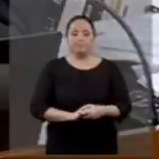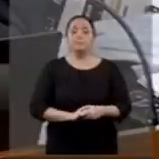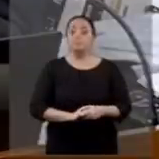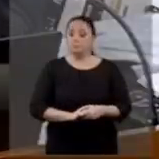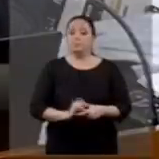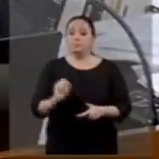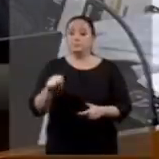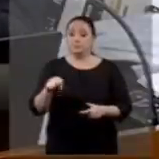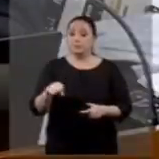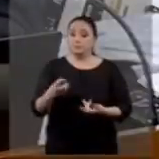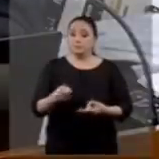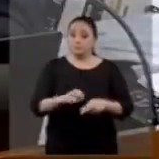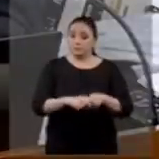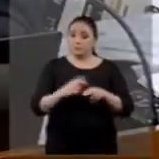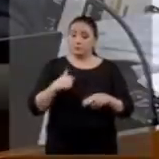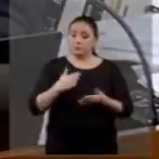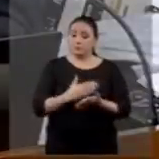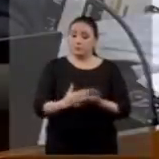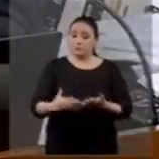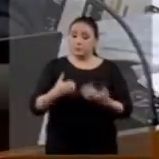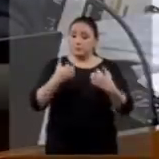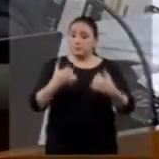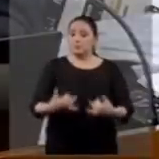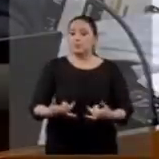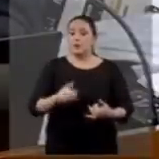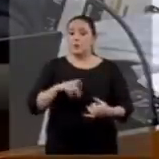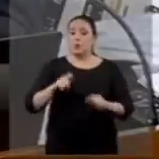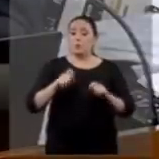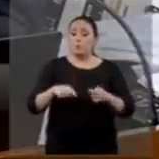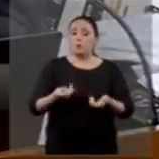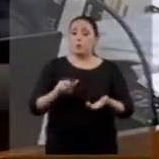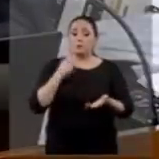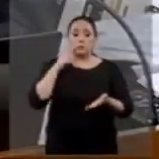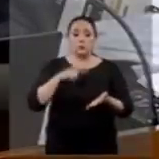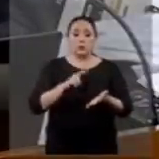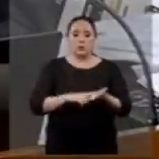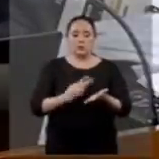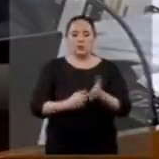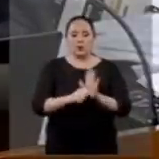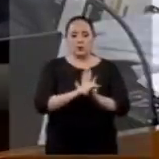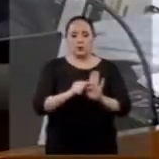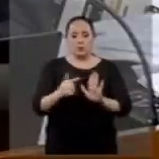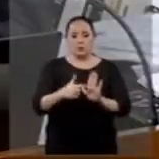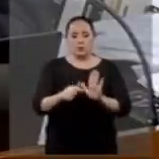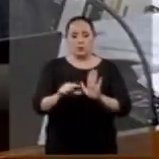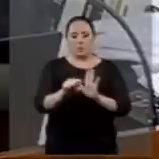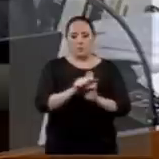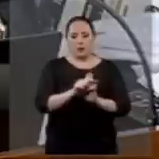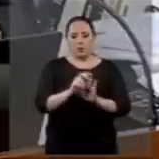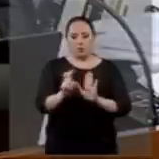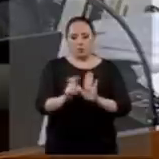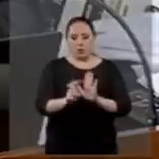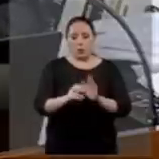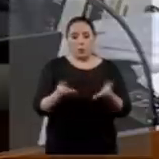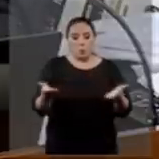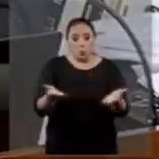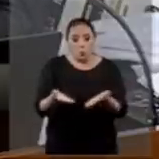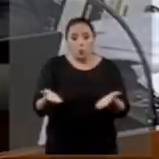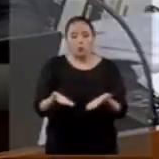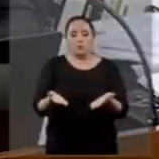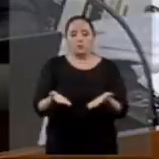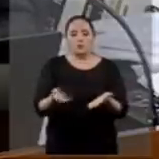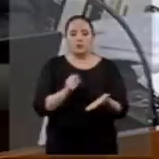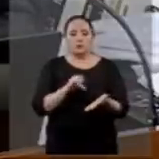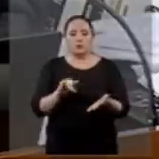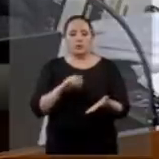exatamente por isso que iniciei dizendo que não é possível interpretar o inciso 2º e o parágrafo 5º hoje, a partir de hoje,